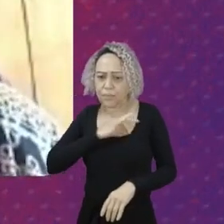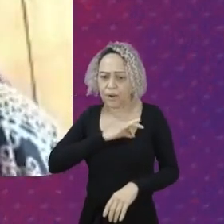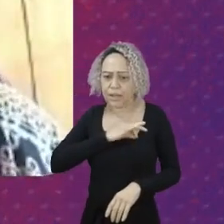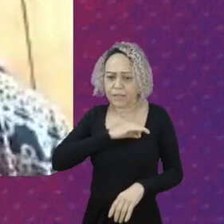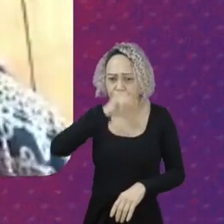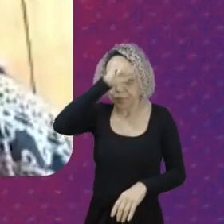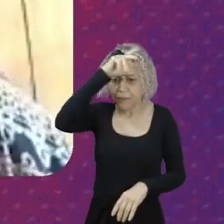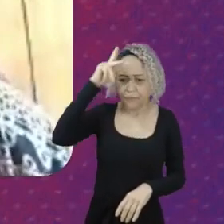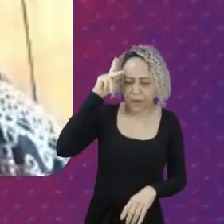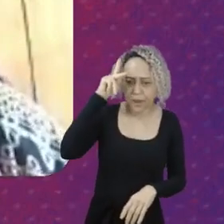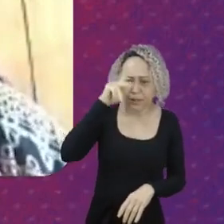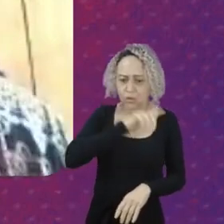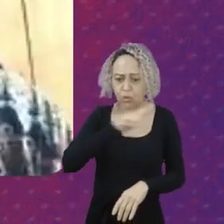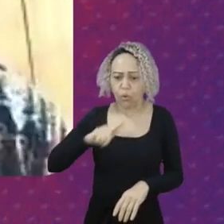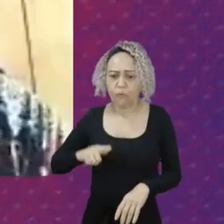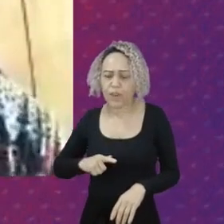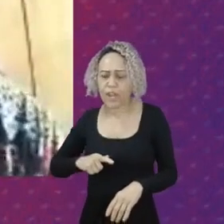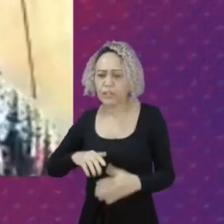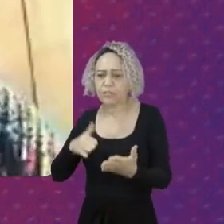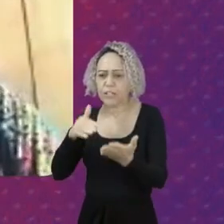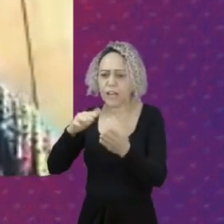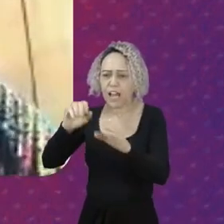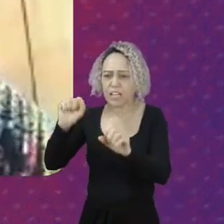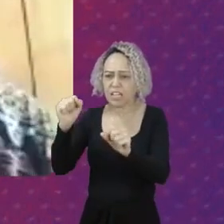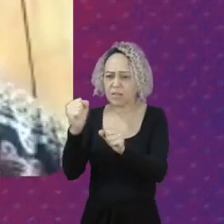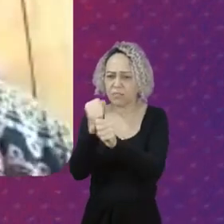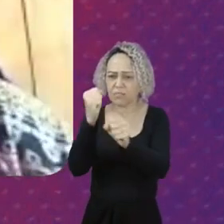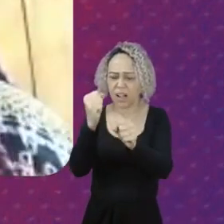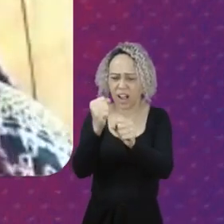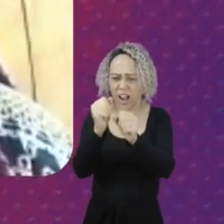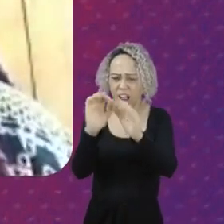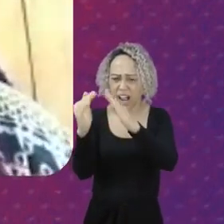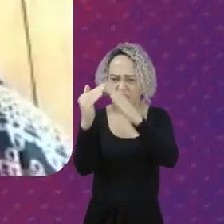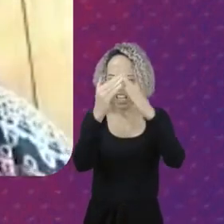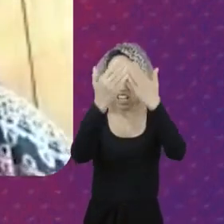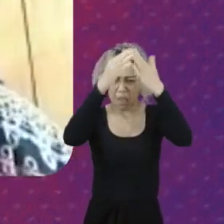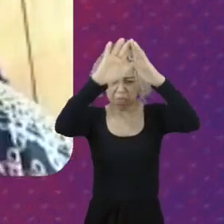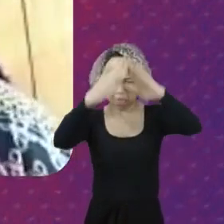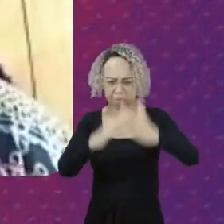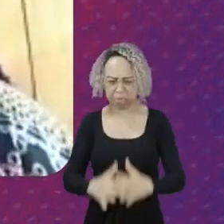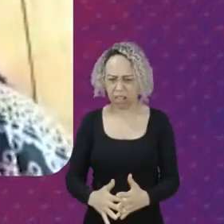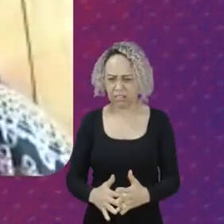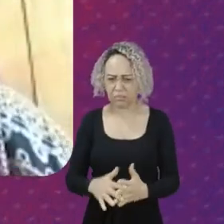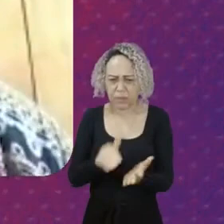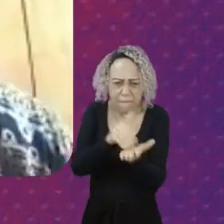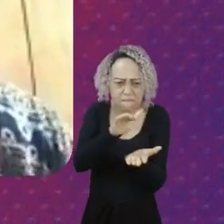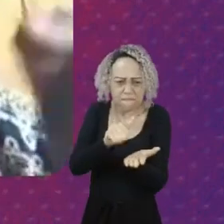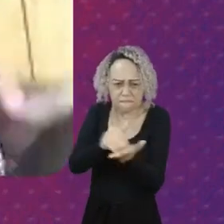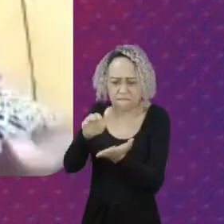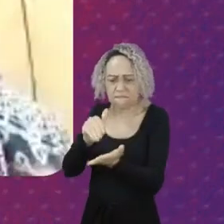90, aqui no estado do Rio de Janeiro, 94 marca, né, o processo